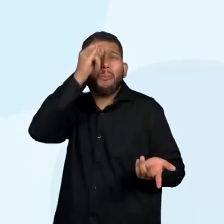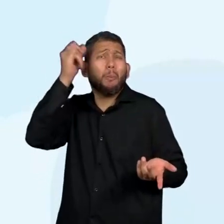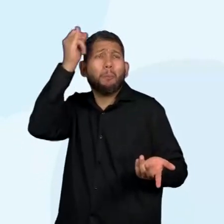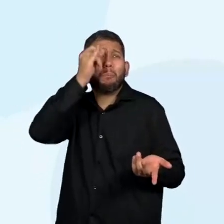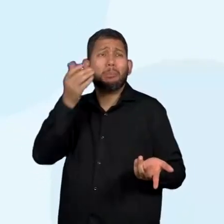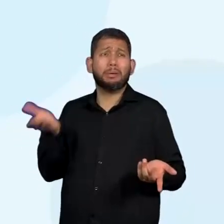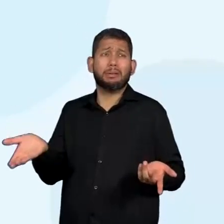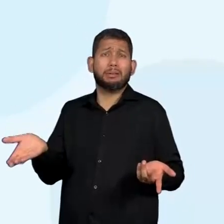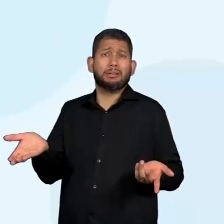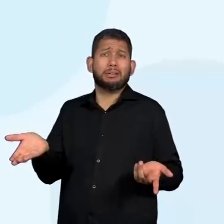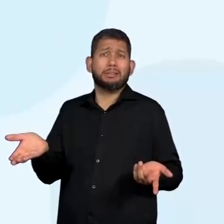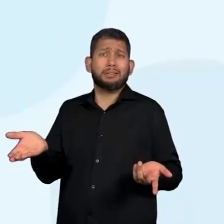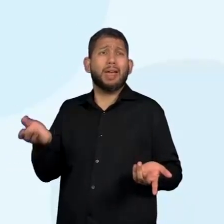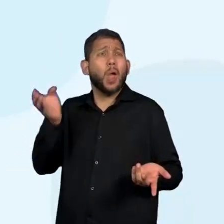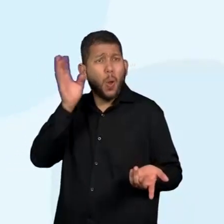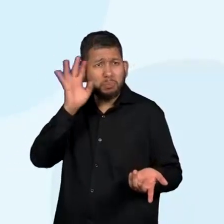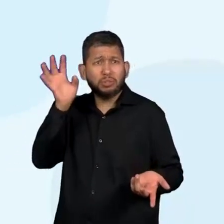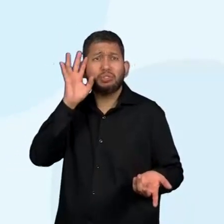Mas que